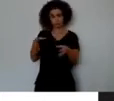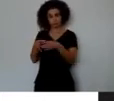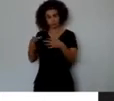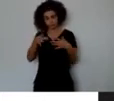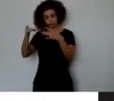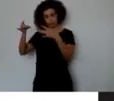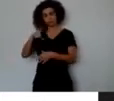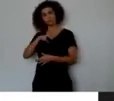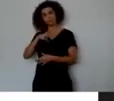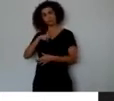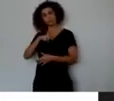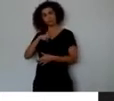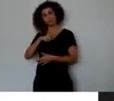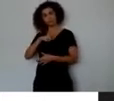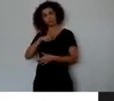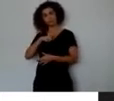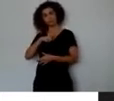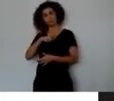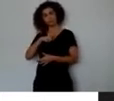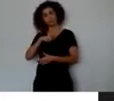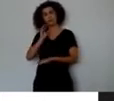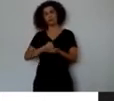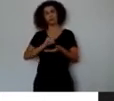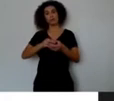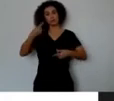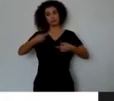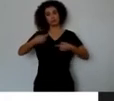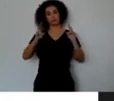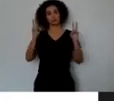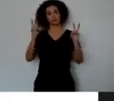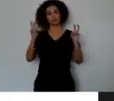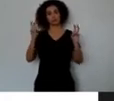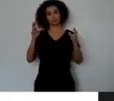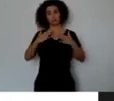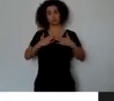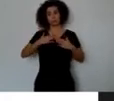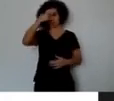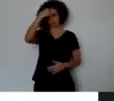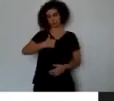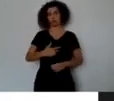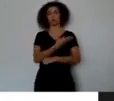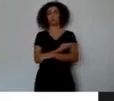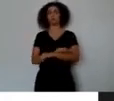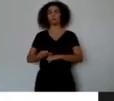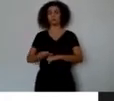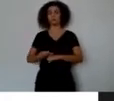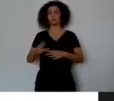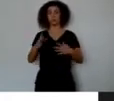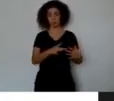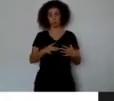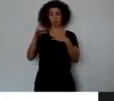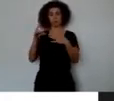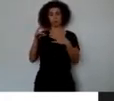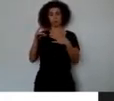estrutura. Pouco se discute sobre isso, que é a vantagem de ser uma pessoa branca. E uma pessoa branca que não reflete sobre